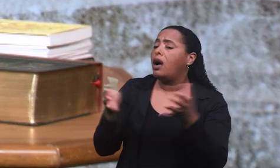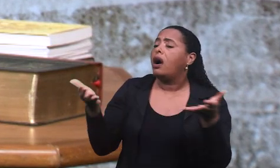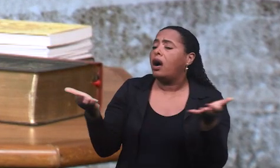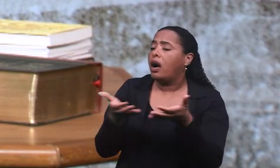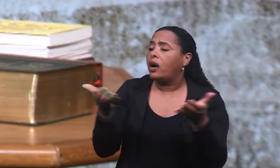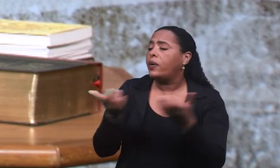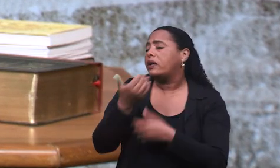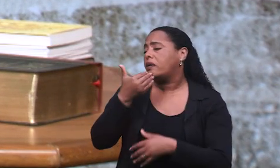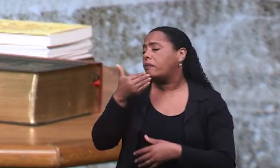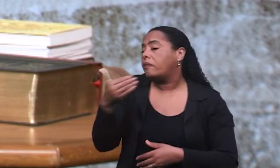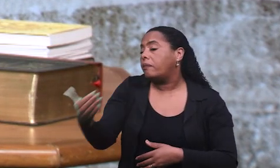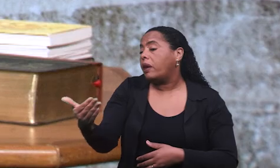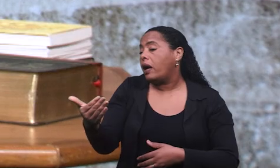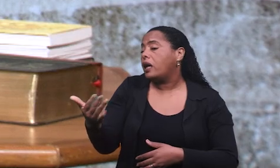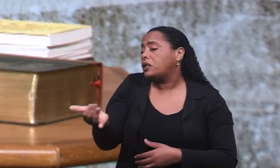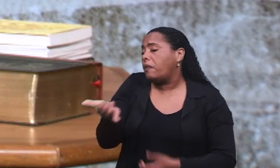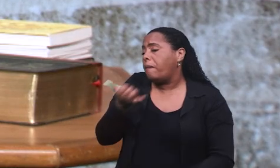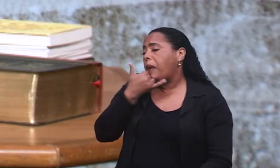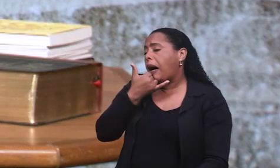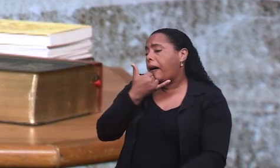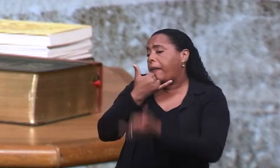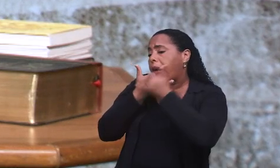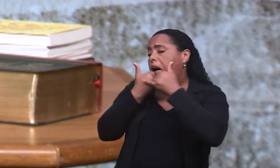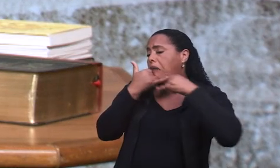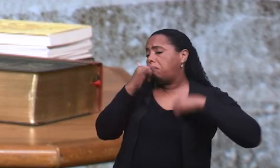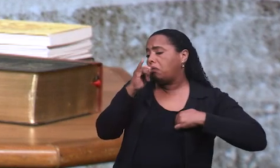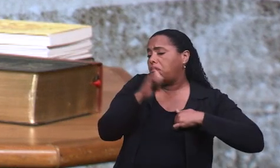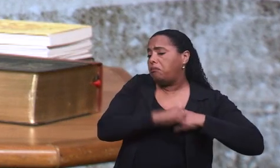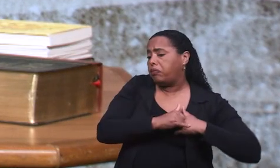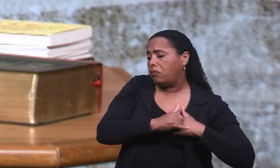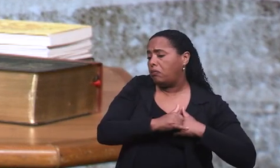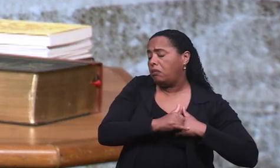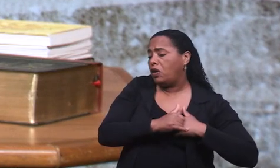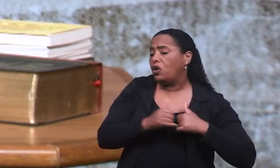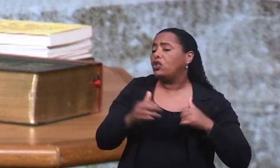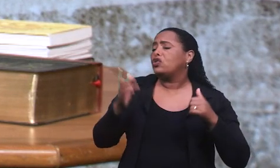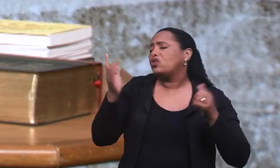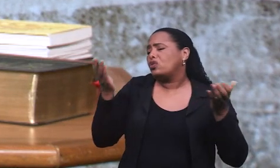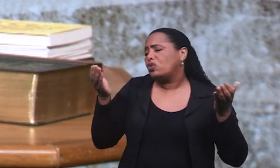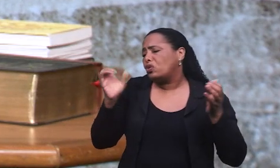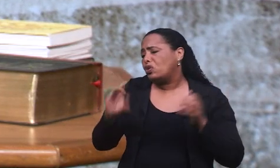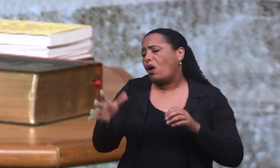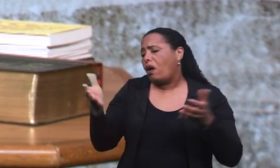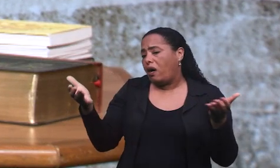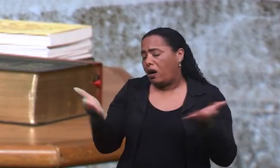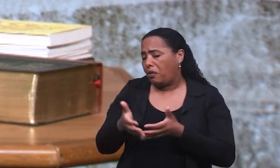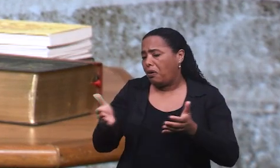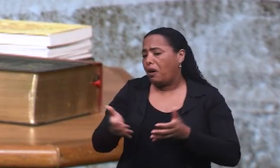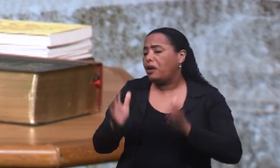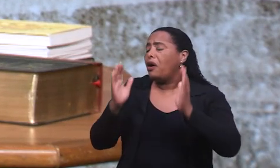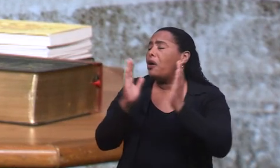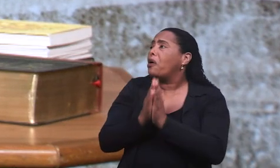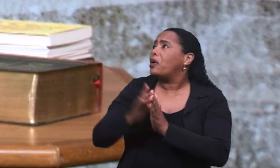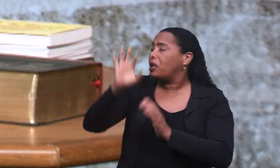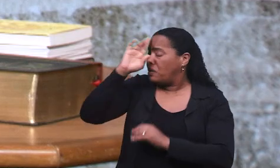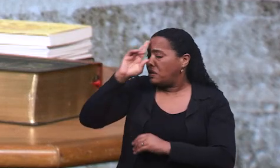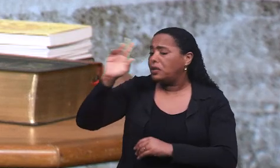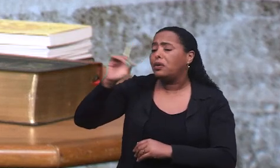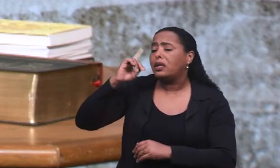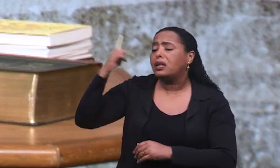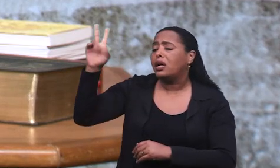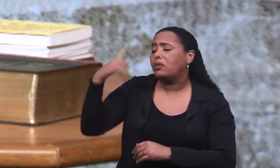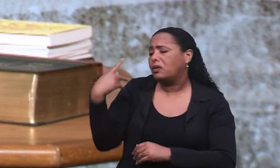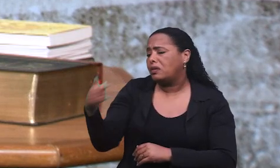pois, peço-vos que perdoeis o meu pecado somente desta vez e que oreis ao Senhor vosso